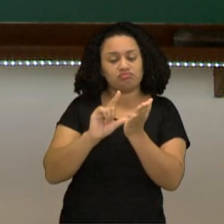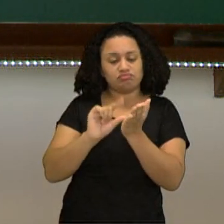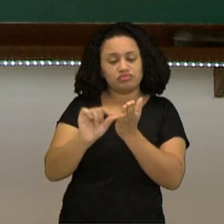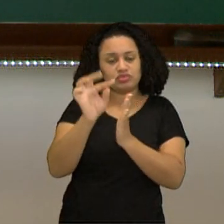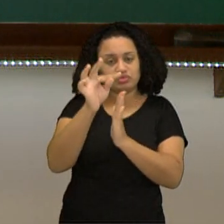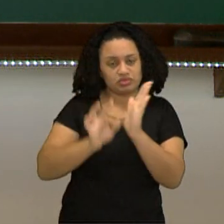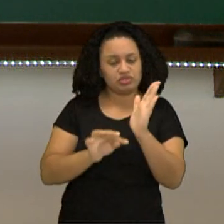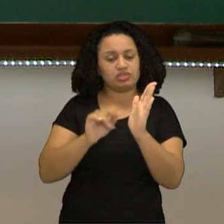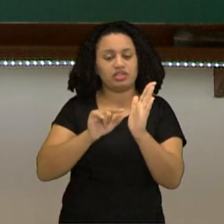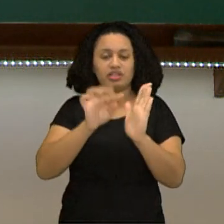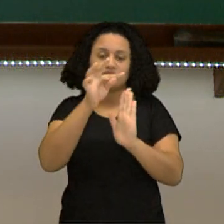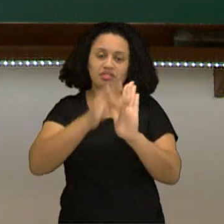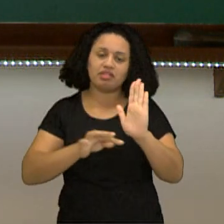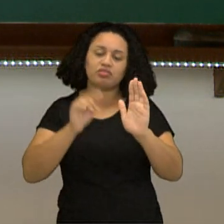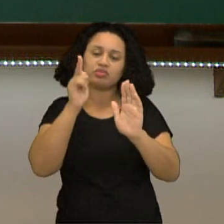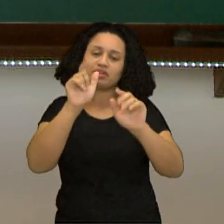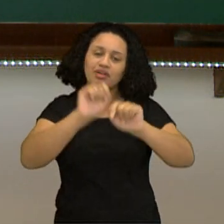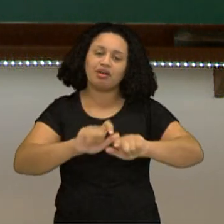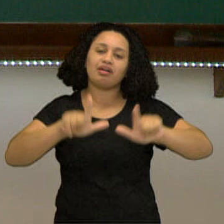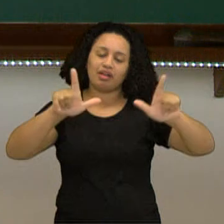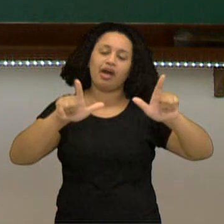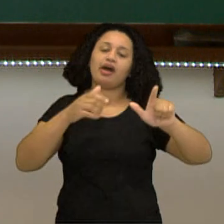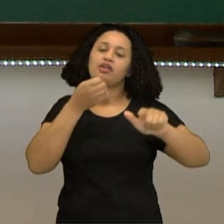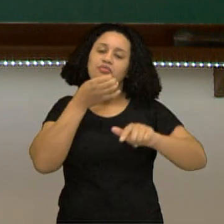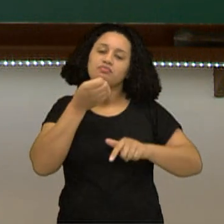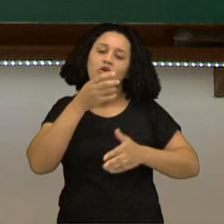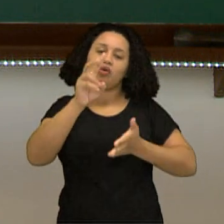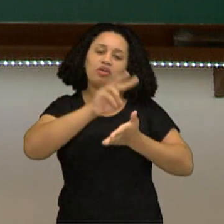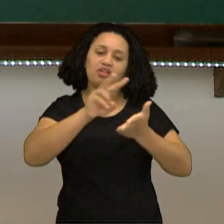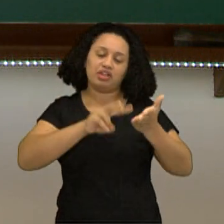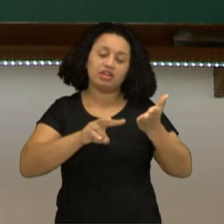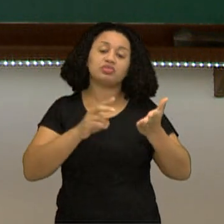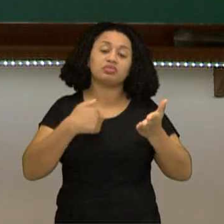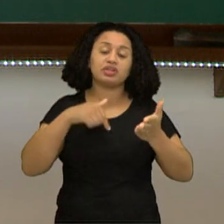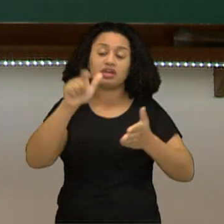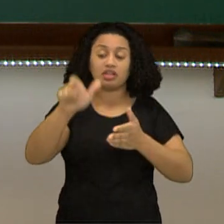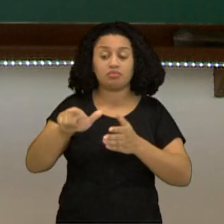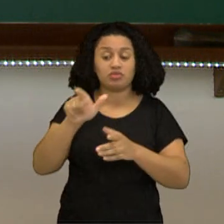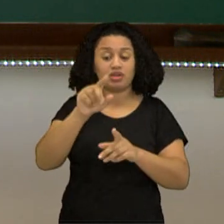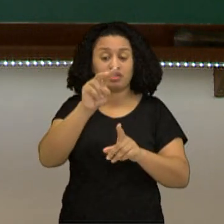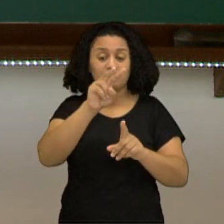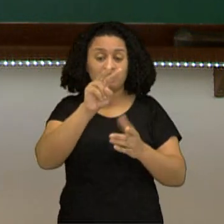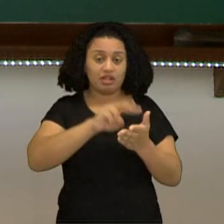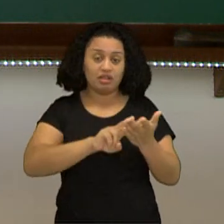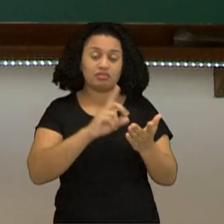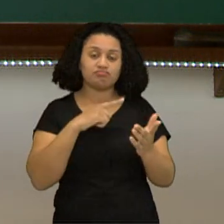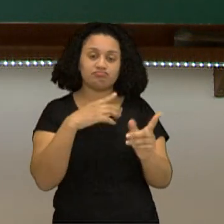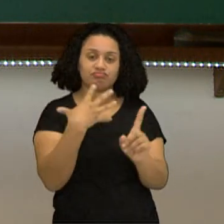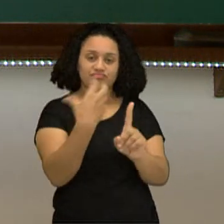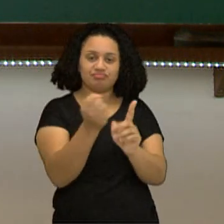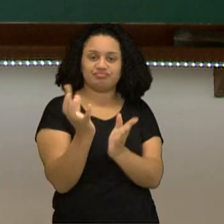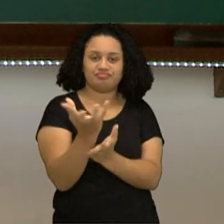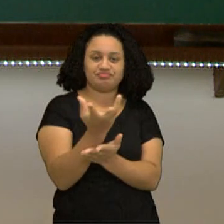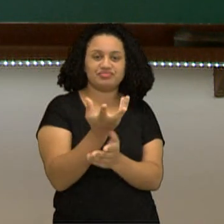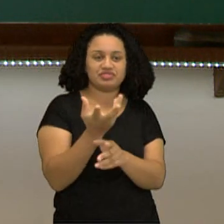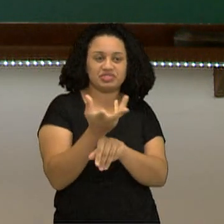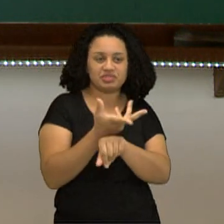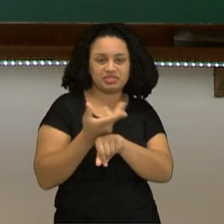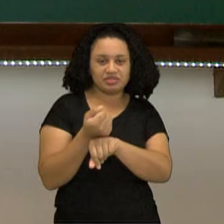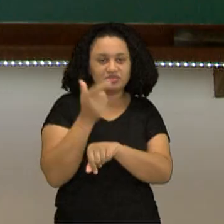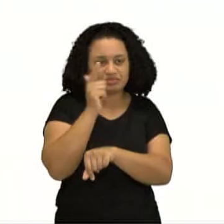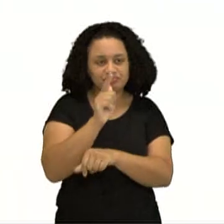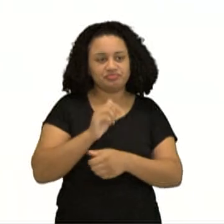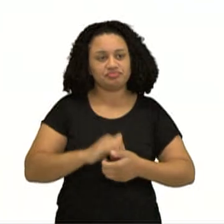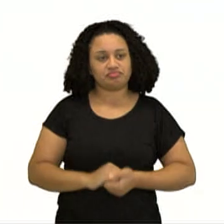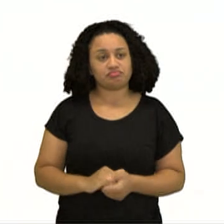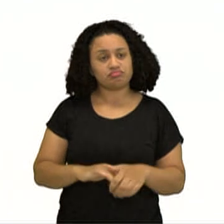seja claro, seja um texto bom de leitura e que você convença o leitor do que você está falando.